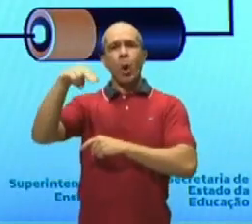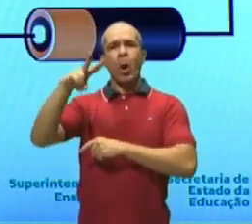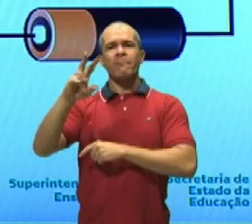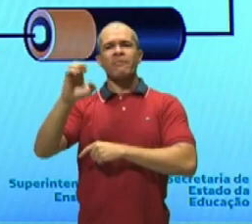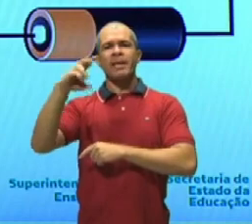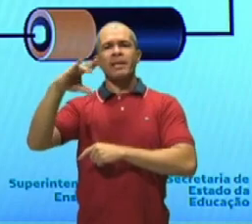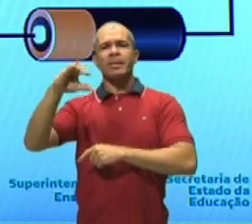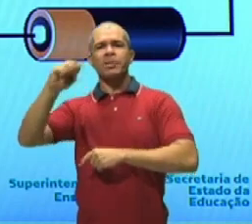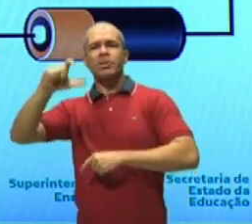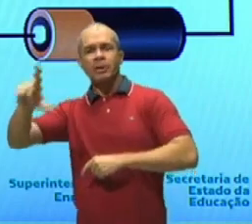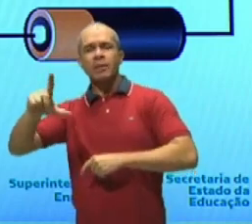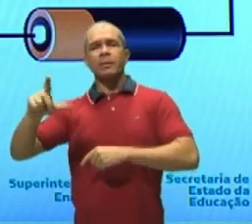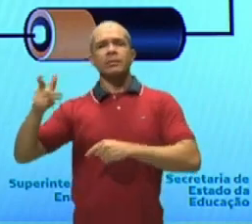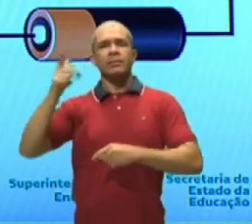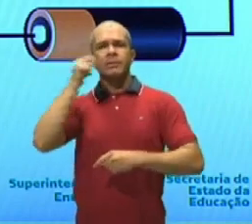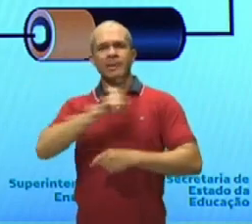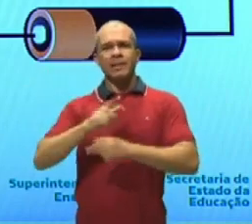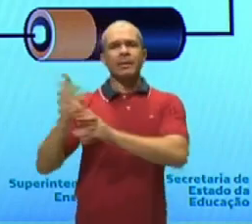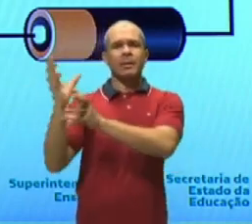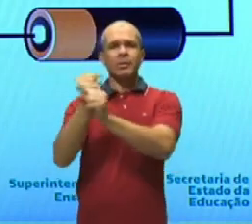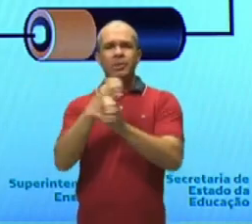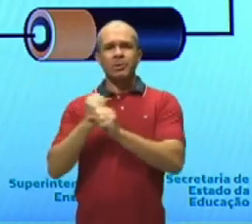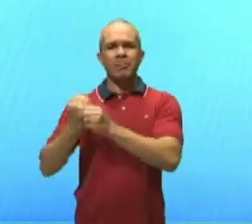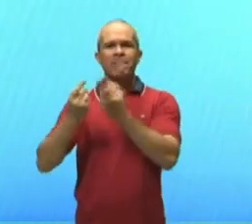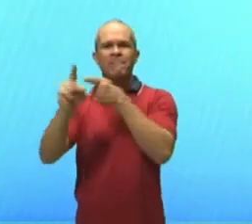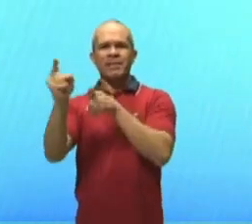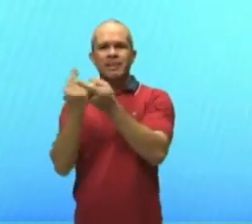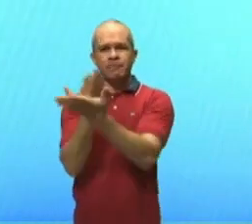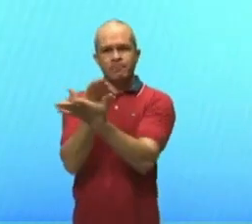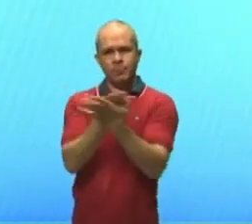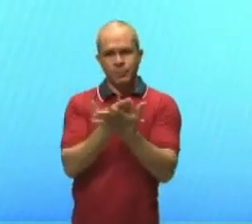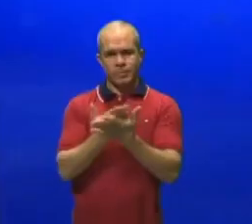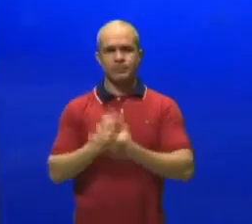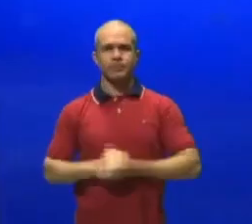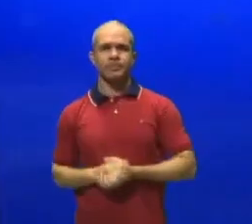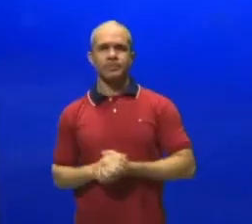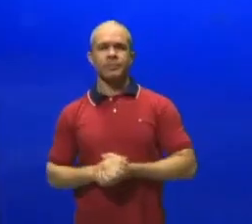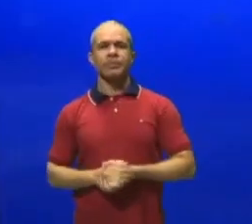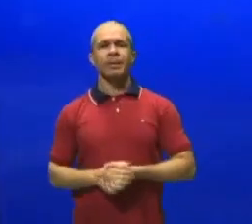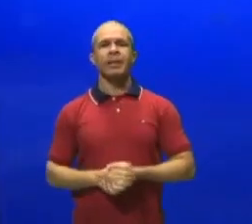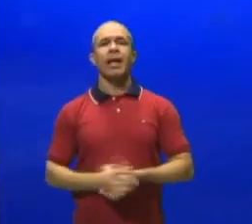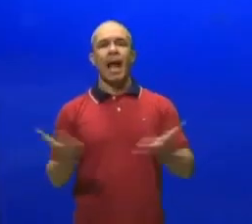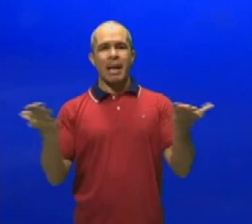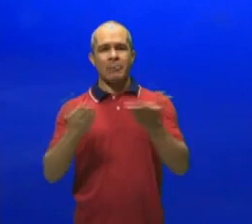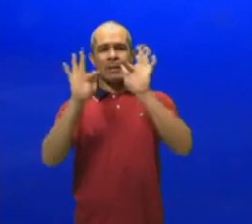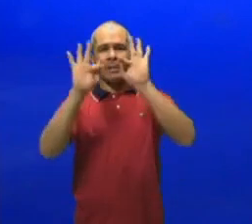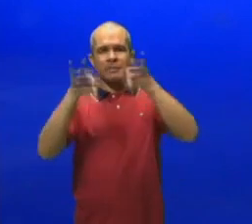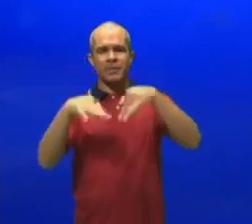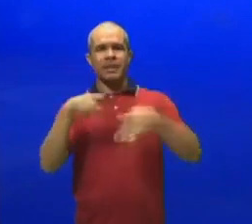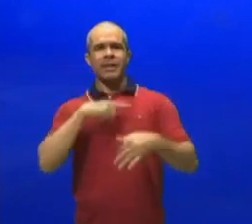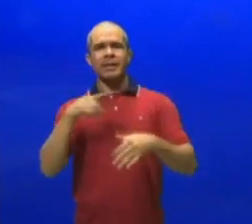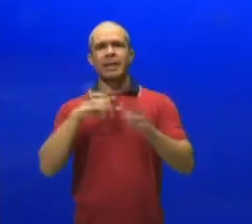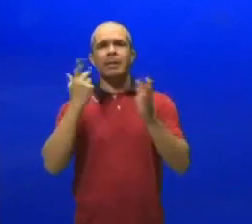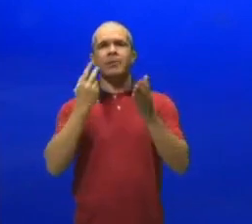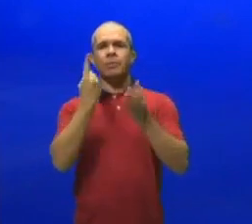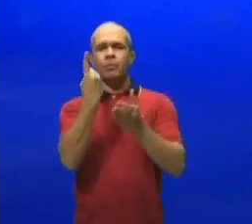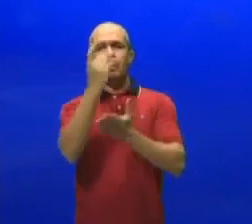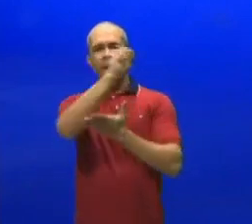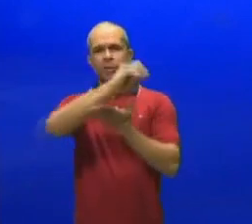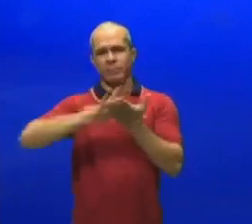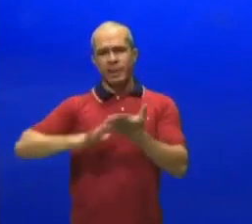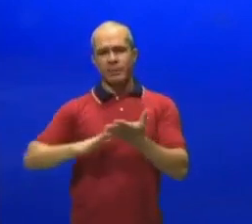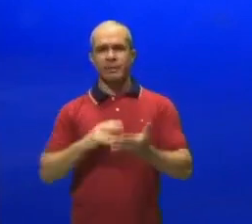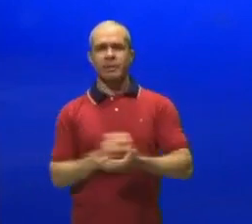que nós utilizamos normalmente para resolver as questões. Beleza? Bem, Para fechar, vamos fazer uma questãozinha aqui para gente, olha,